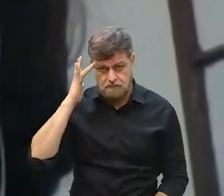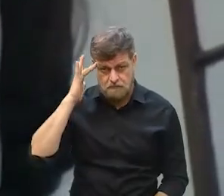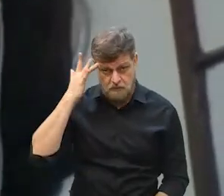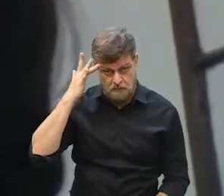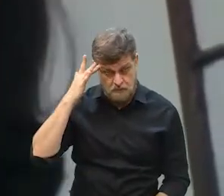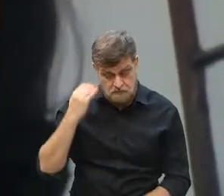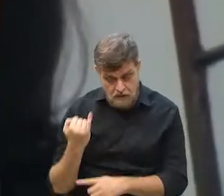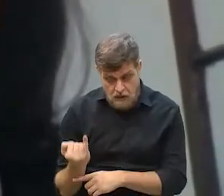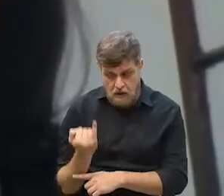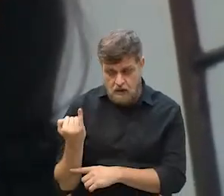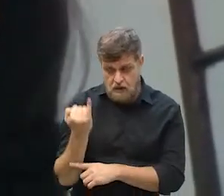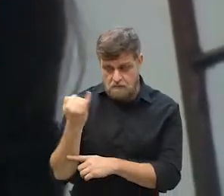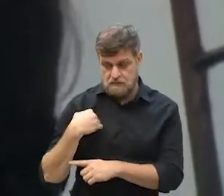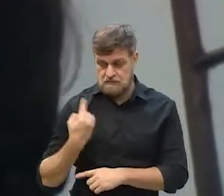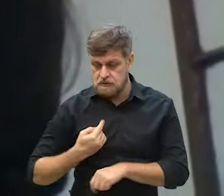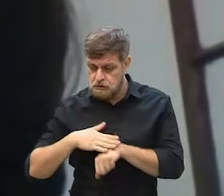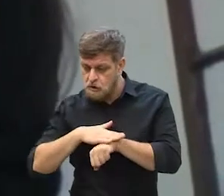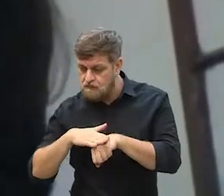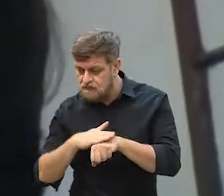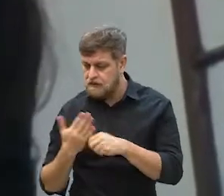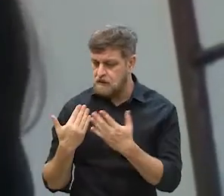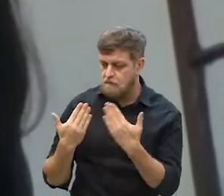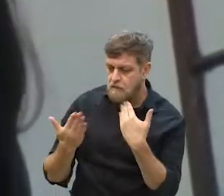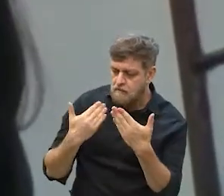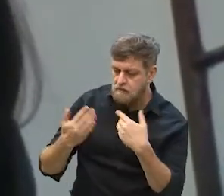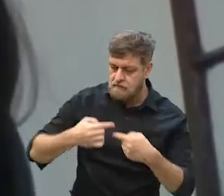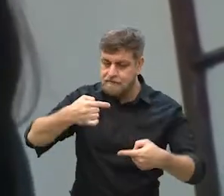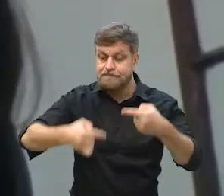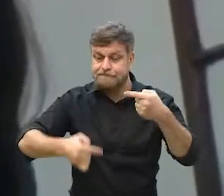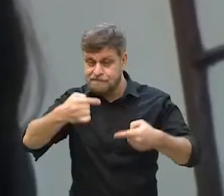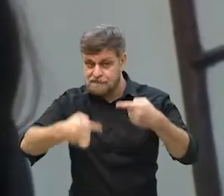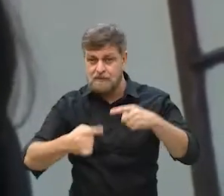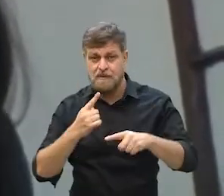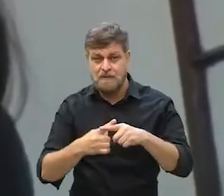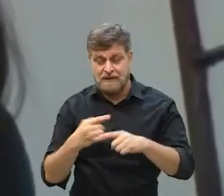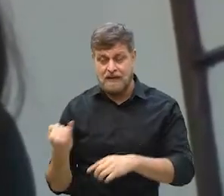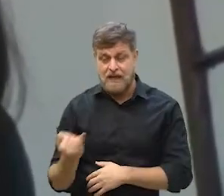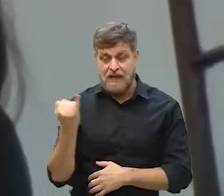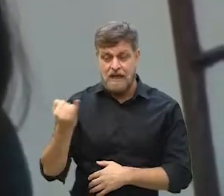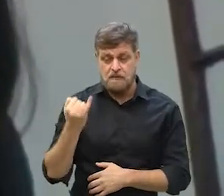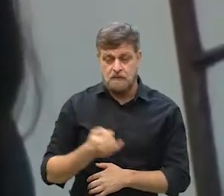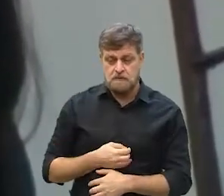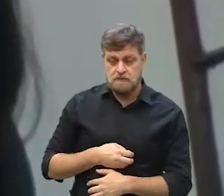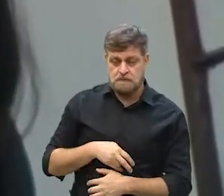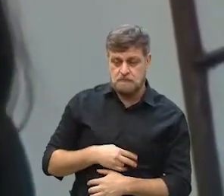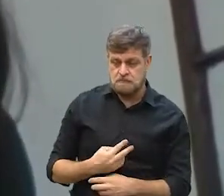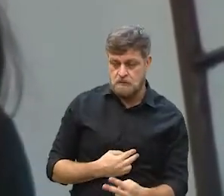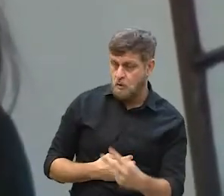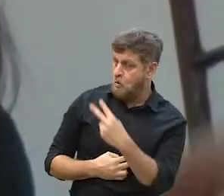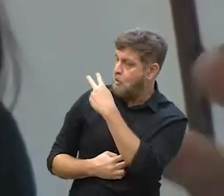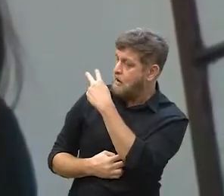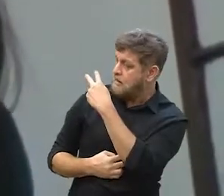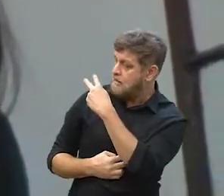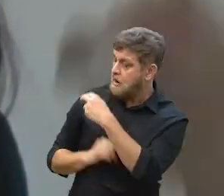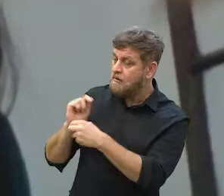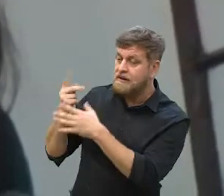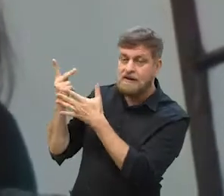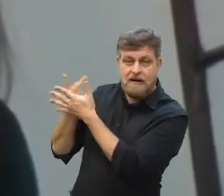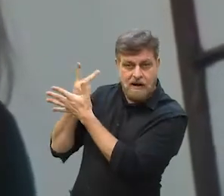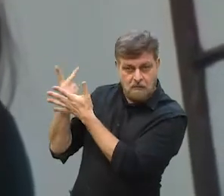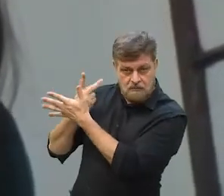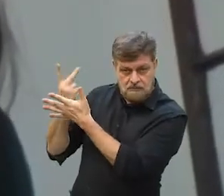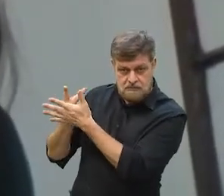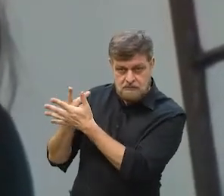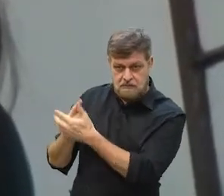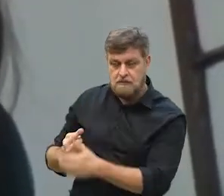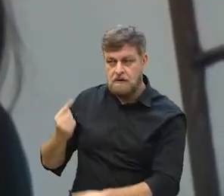a importância da nossa conversa e do nosso debate, porque é importante olhar para o passado, já